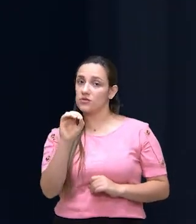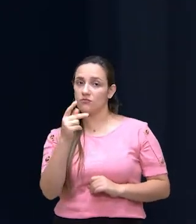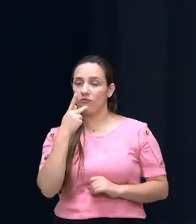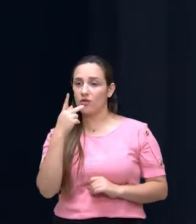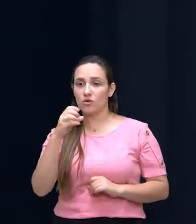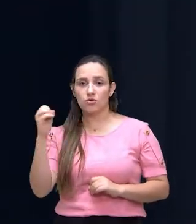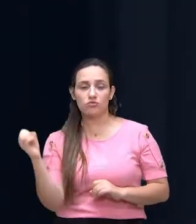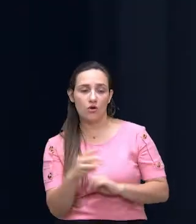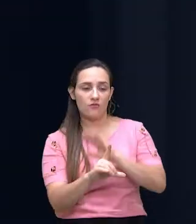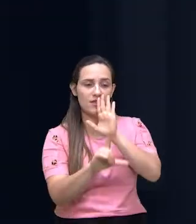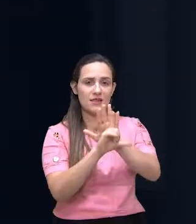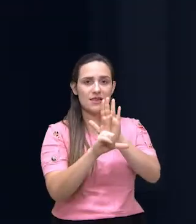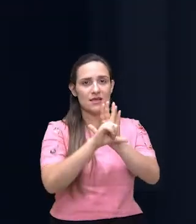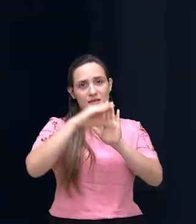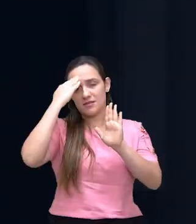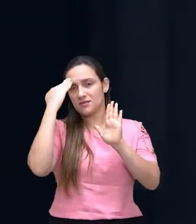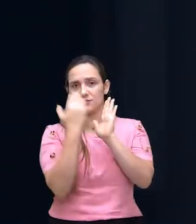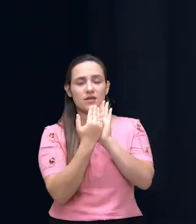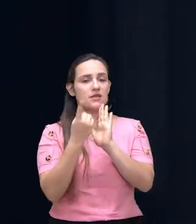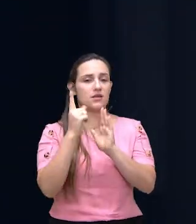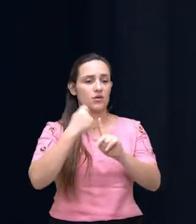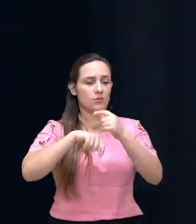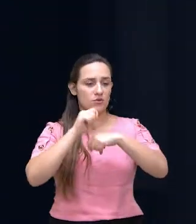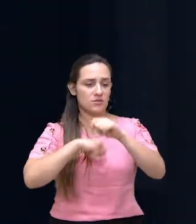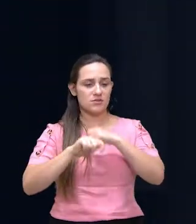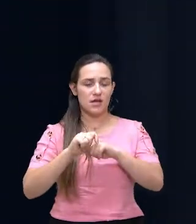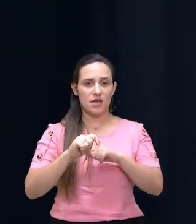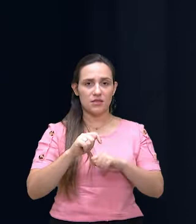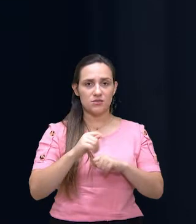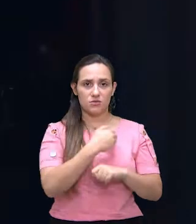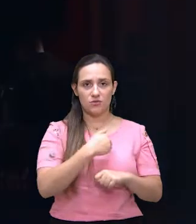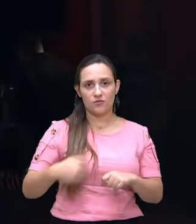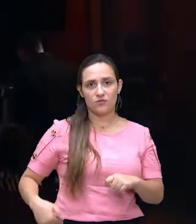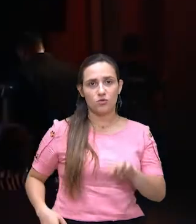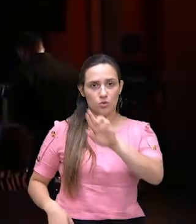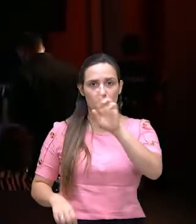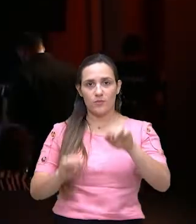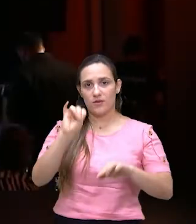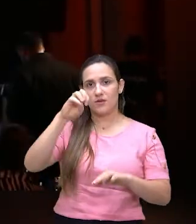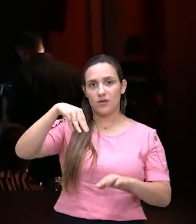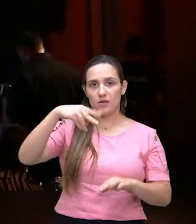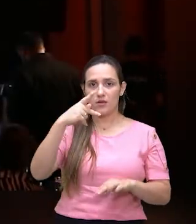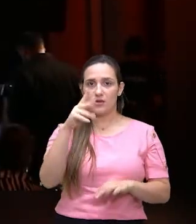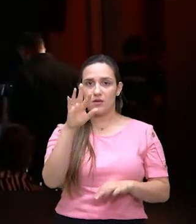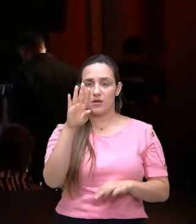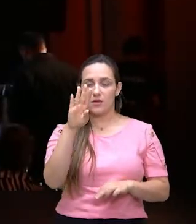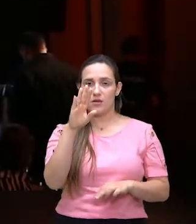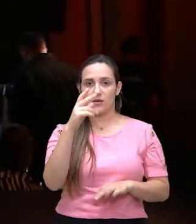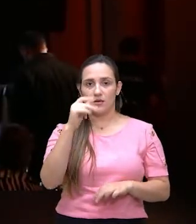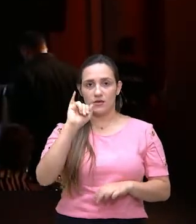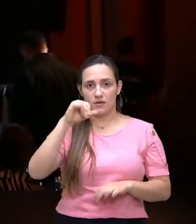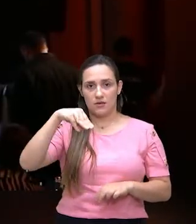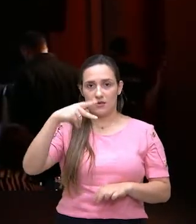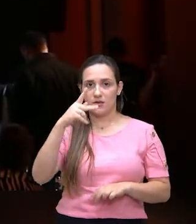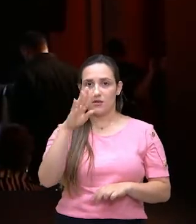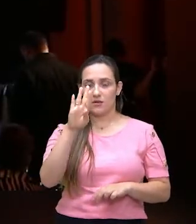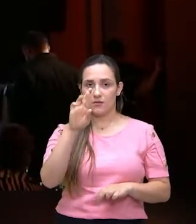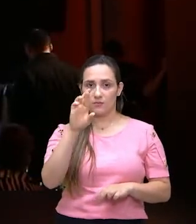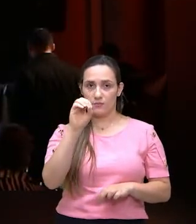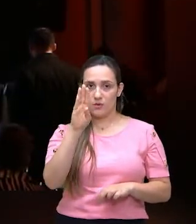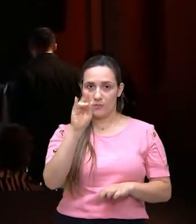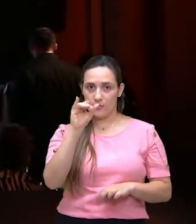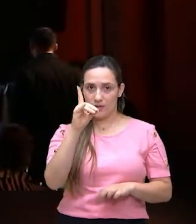da Fonseca abordou a nova lei de improbidade administrativa a lei de improbidade administrativa